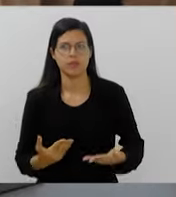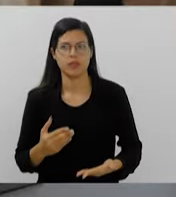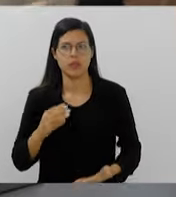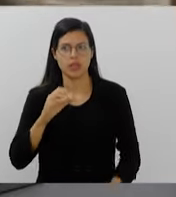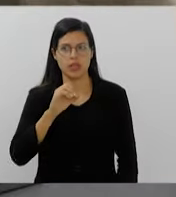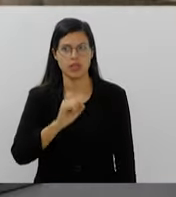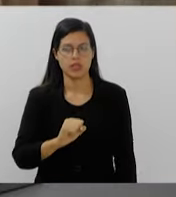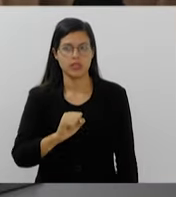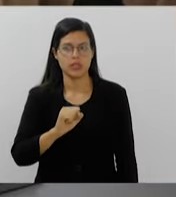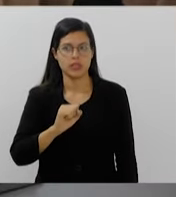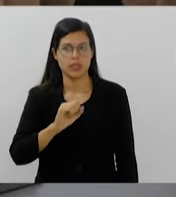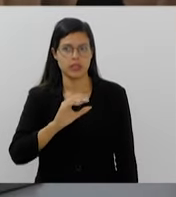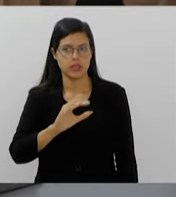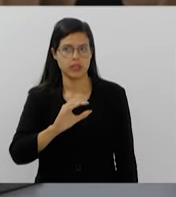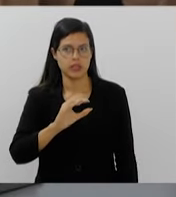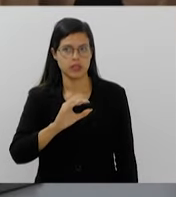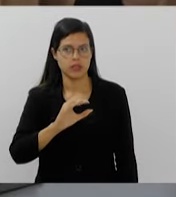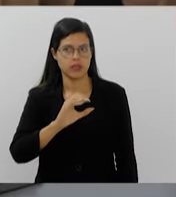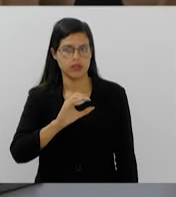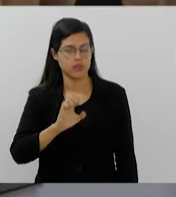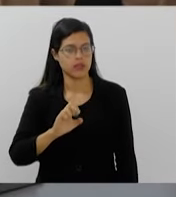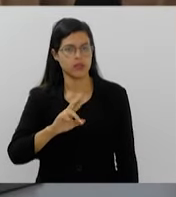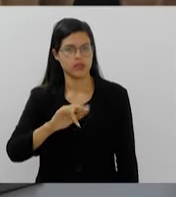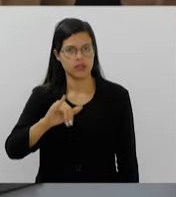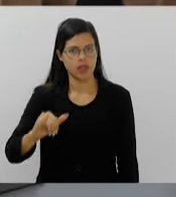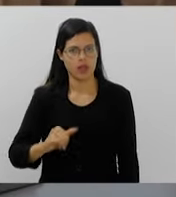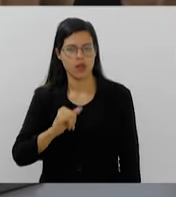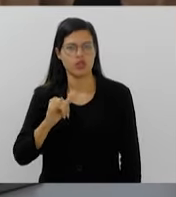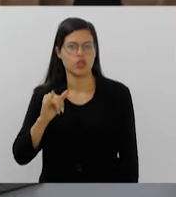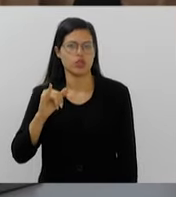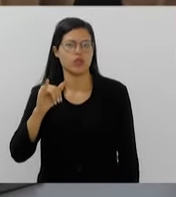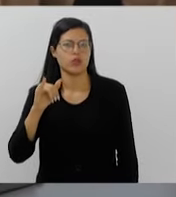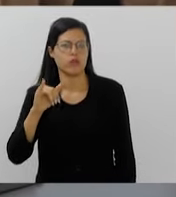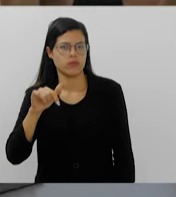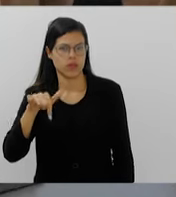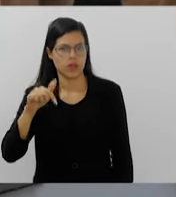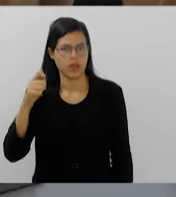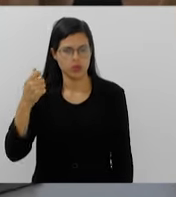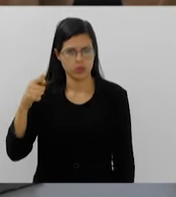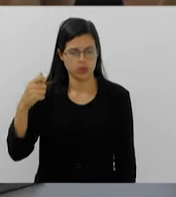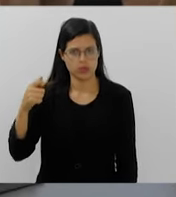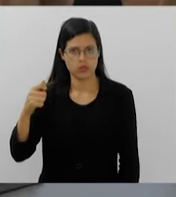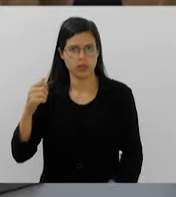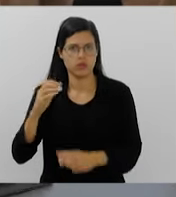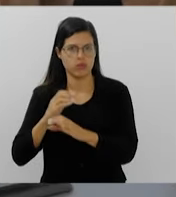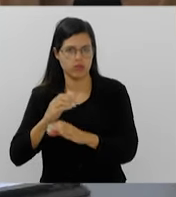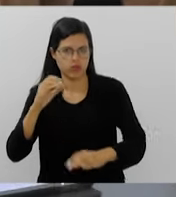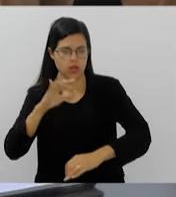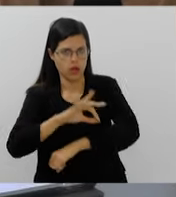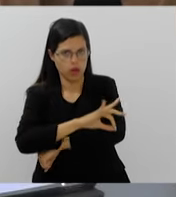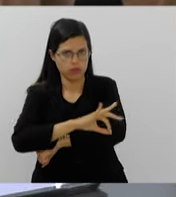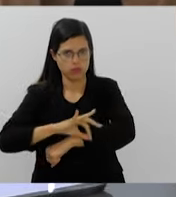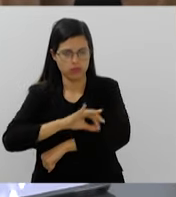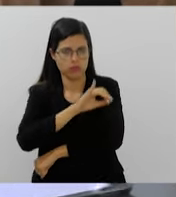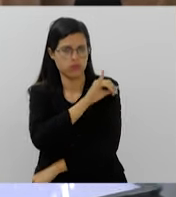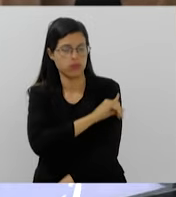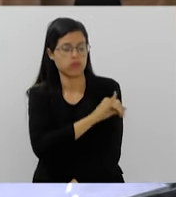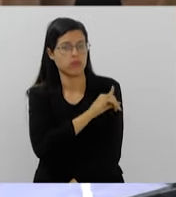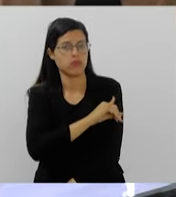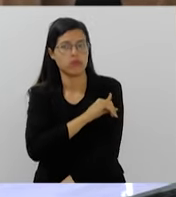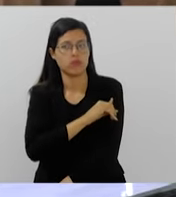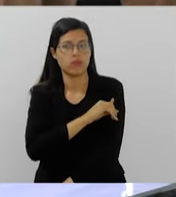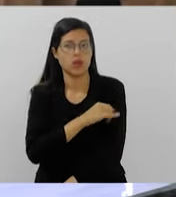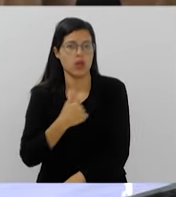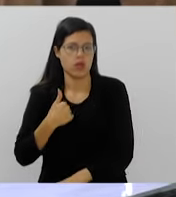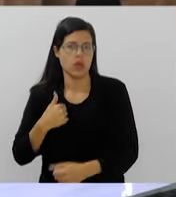SEAERJ, Sociedade dos Engenheiros e Arquitetos do Estado do Rio de Janeiro, do qual eu sou sócio